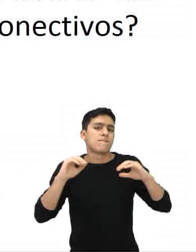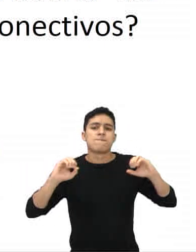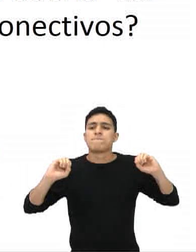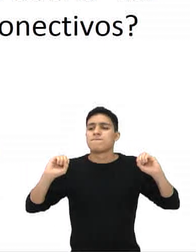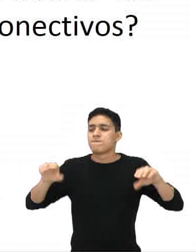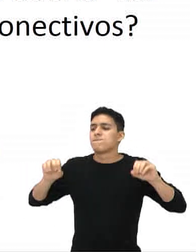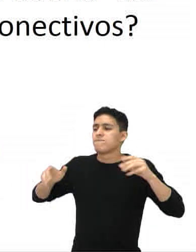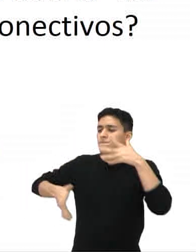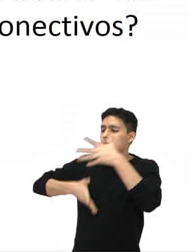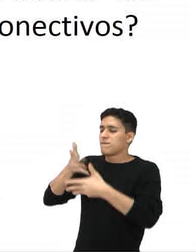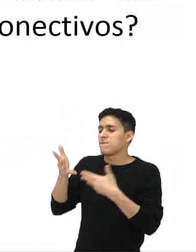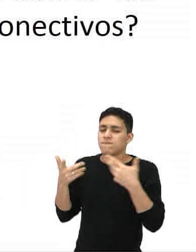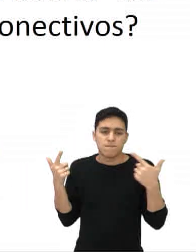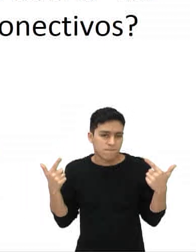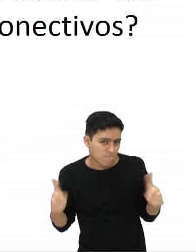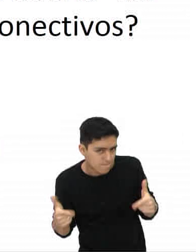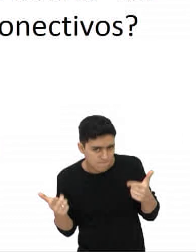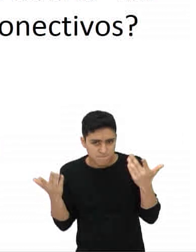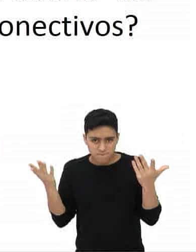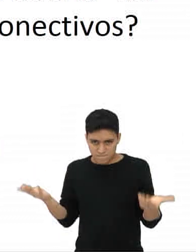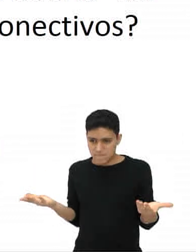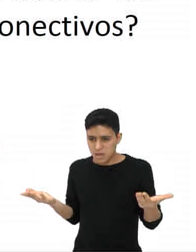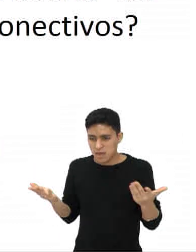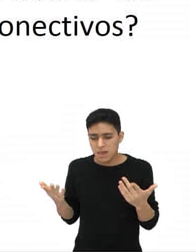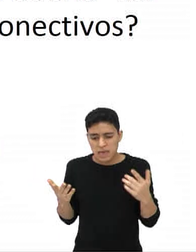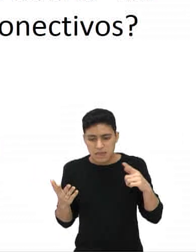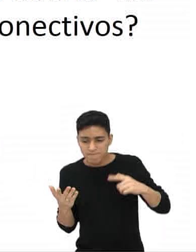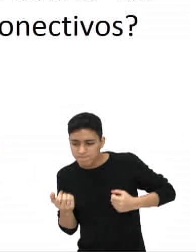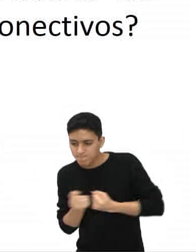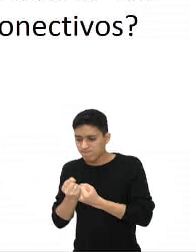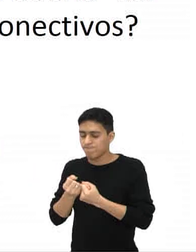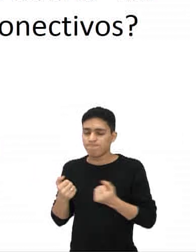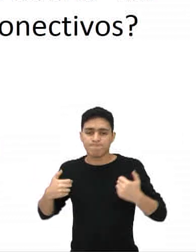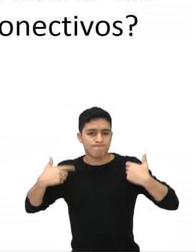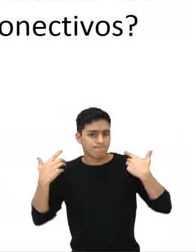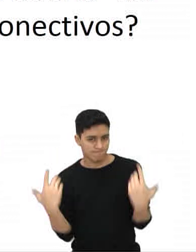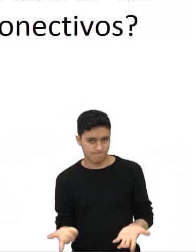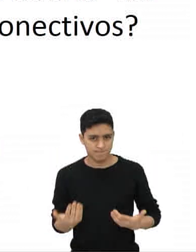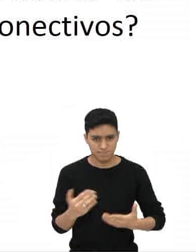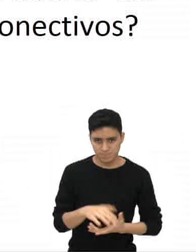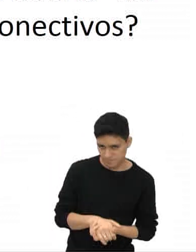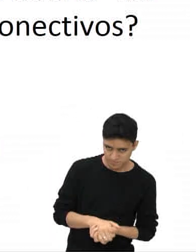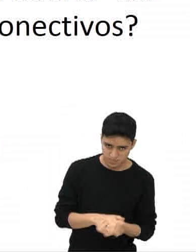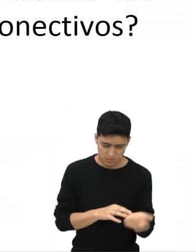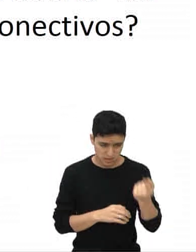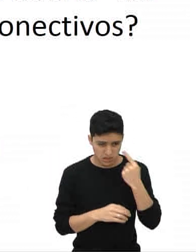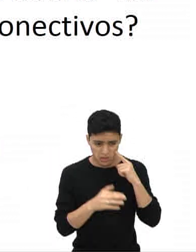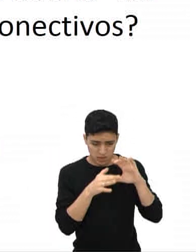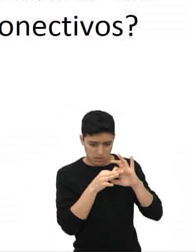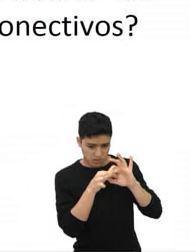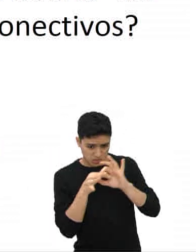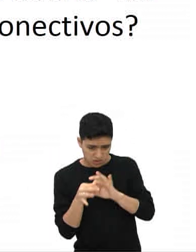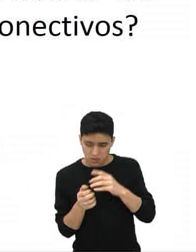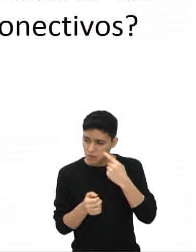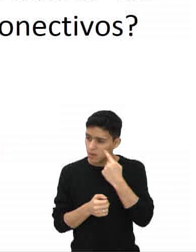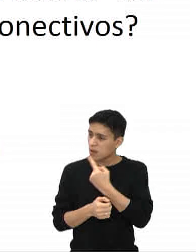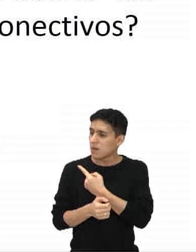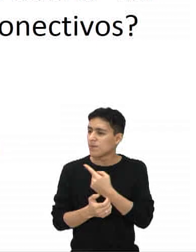para oferecer o ensino em libras e os demais auxílios necessários. O conectivo em